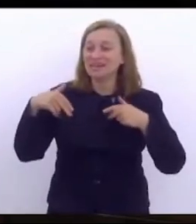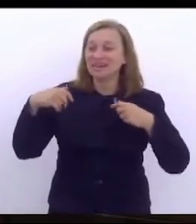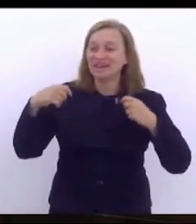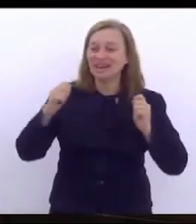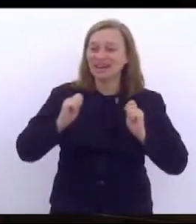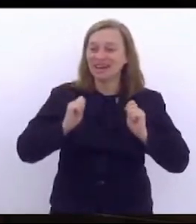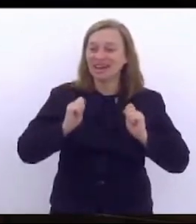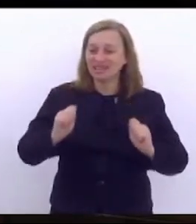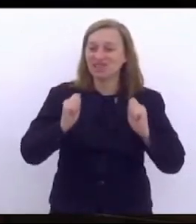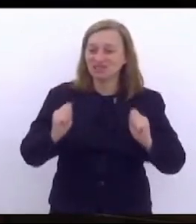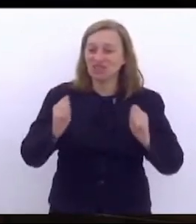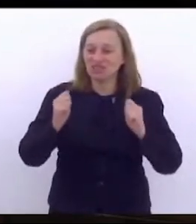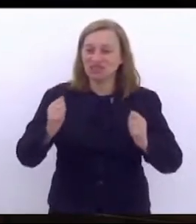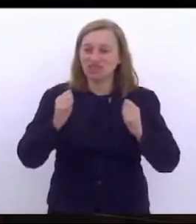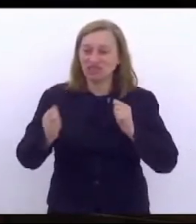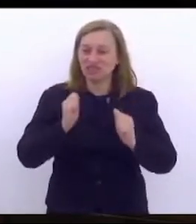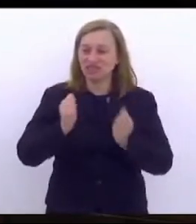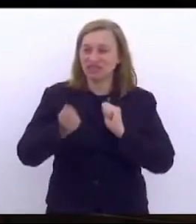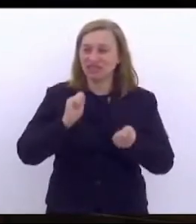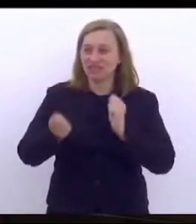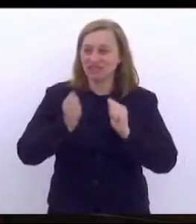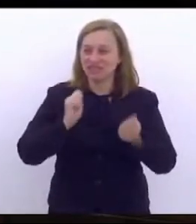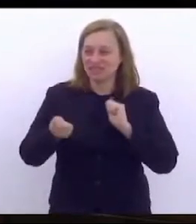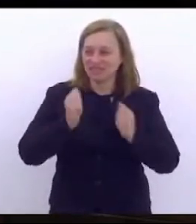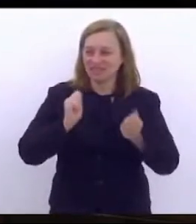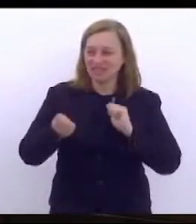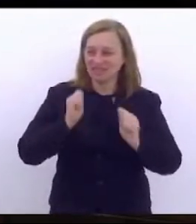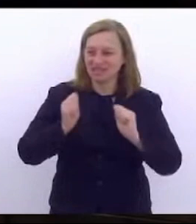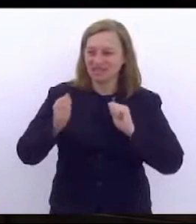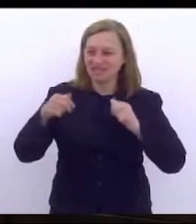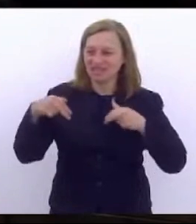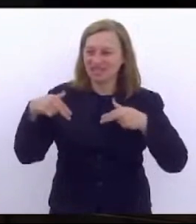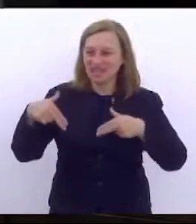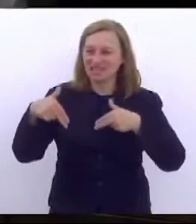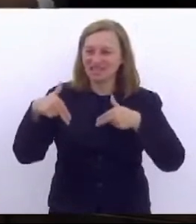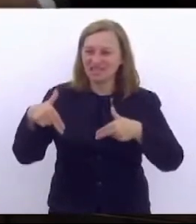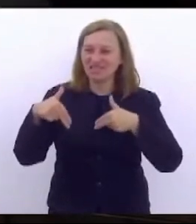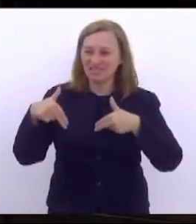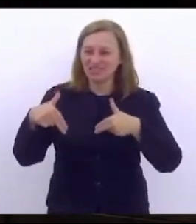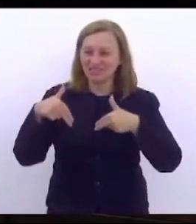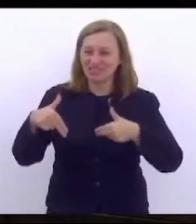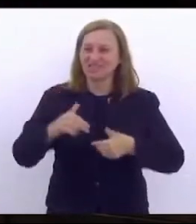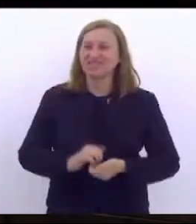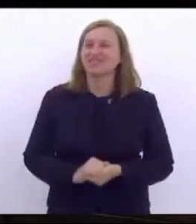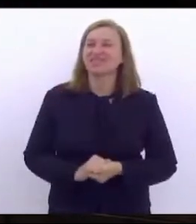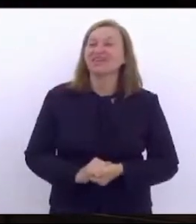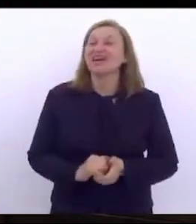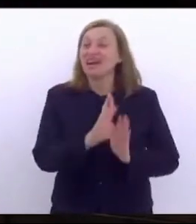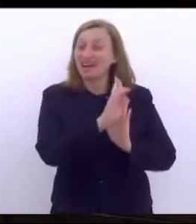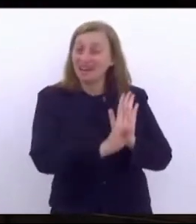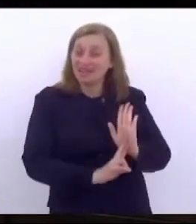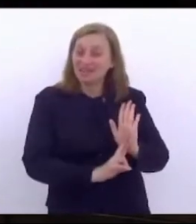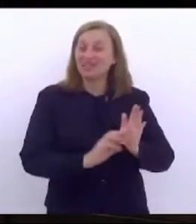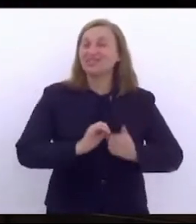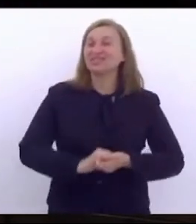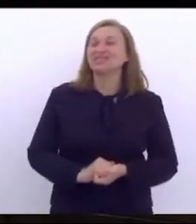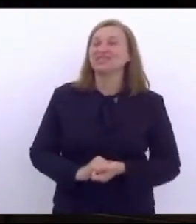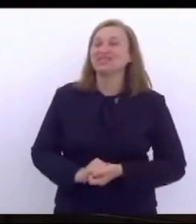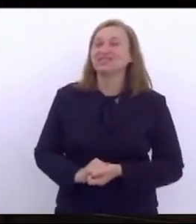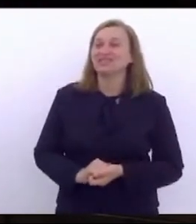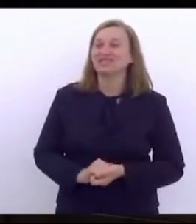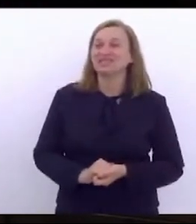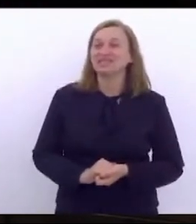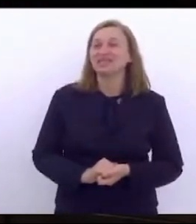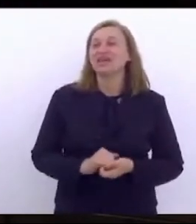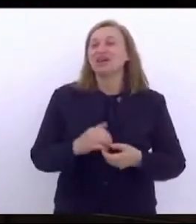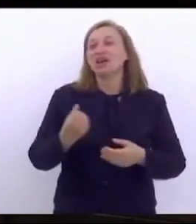aborto reconhecendo que há limitações e que eles não conseguem ter certeza de que esses relatórios são a